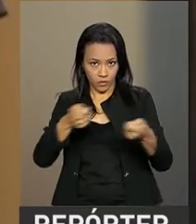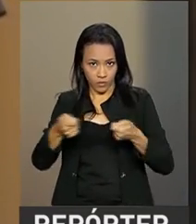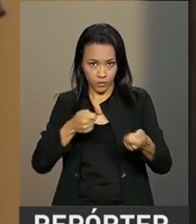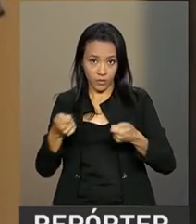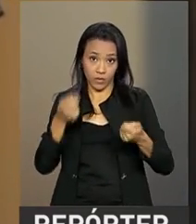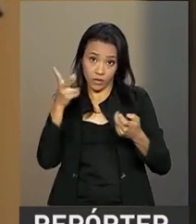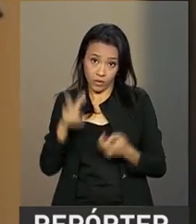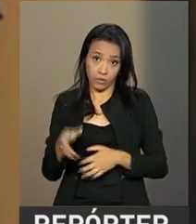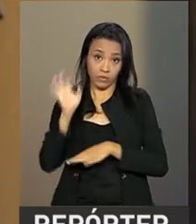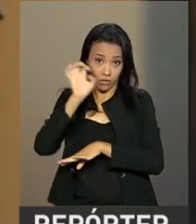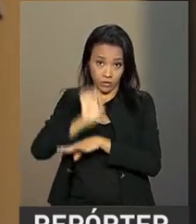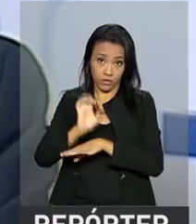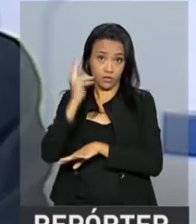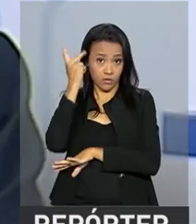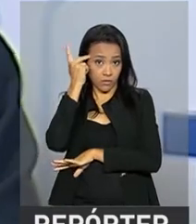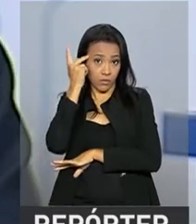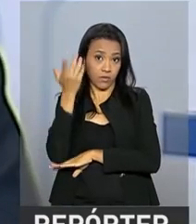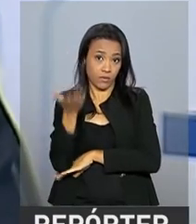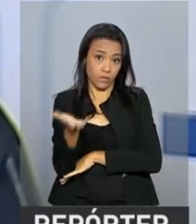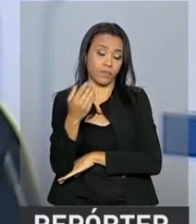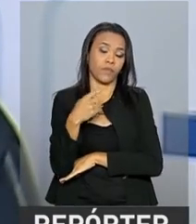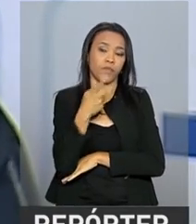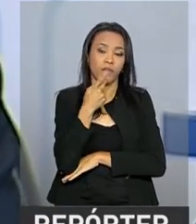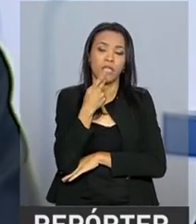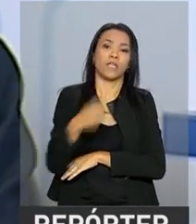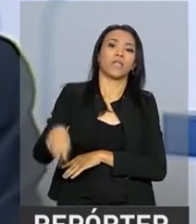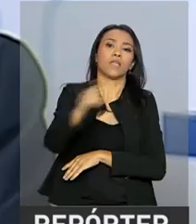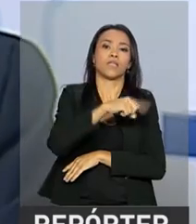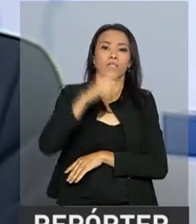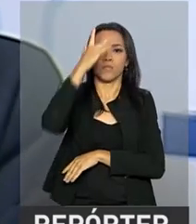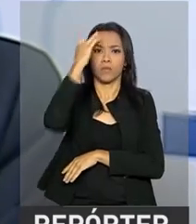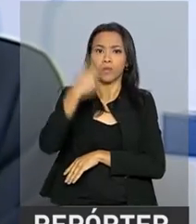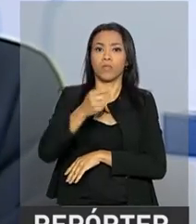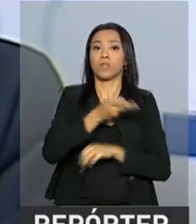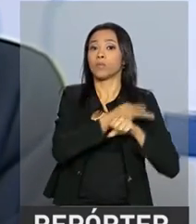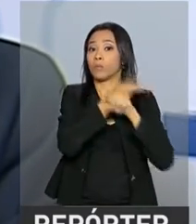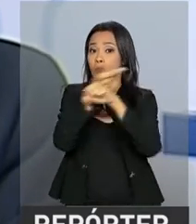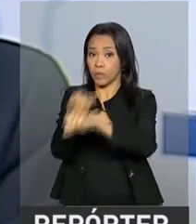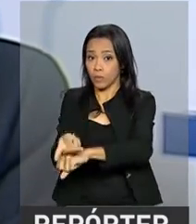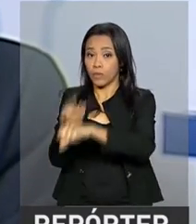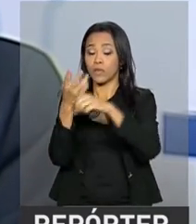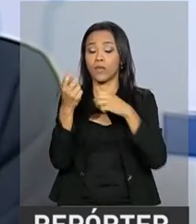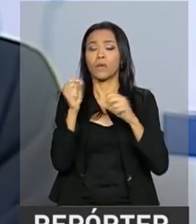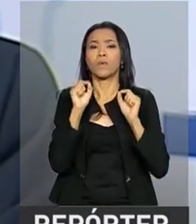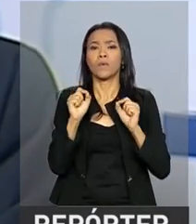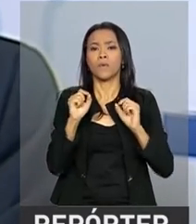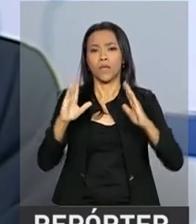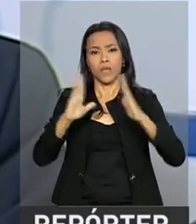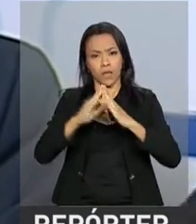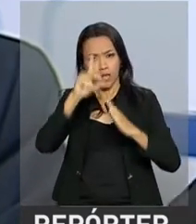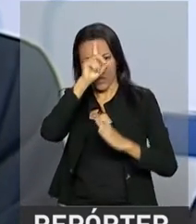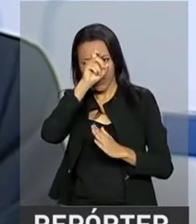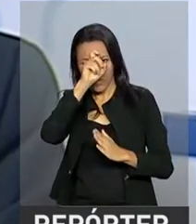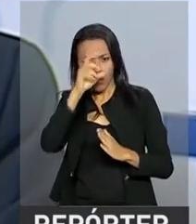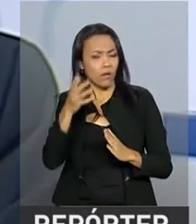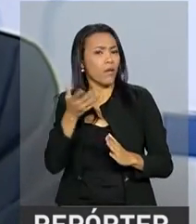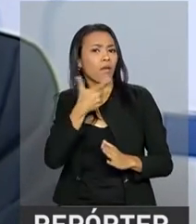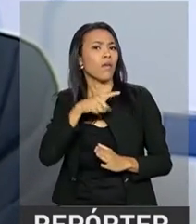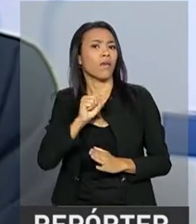de São Paulo. Então, eu diria que a população deve procurar os postos de vacinação. Qual a população? Aquela que